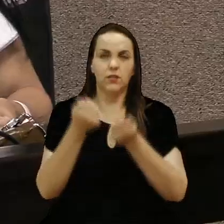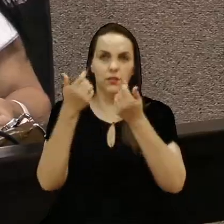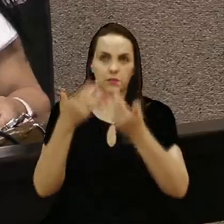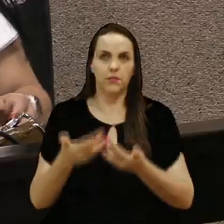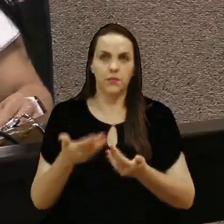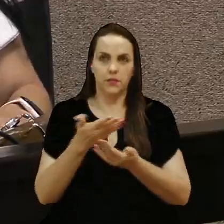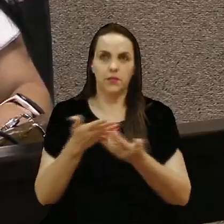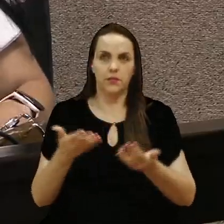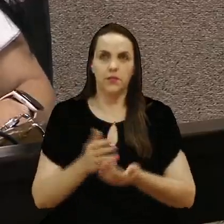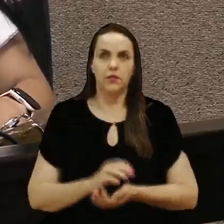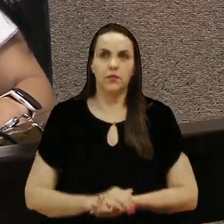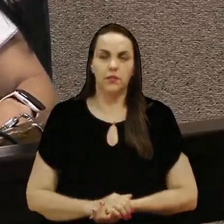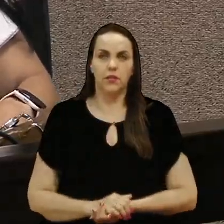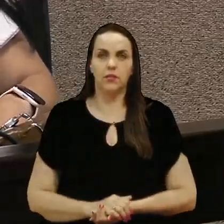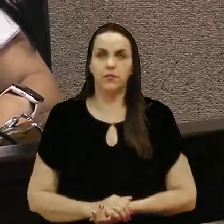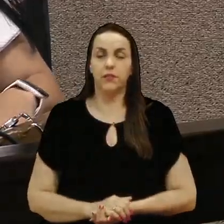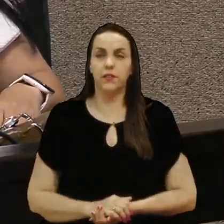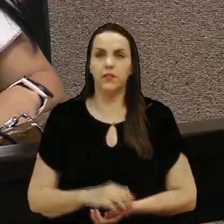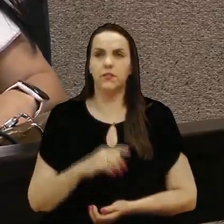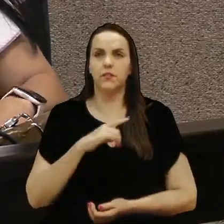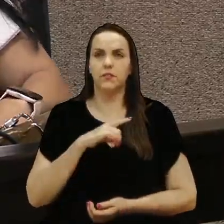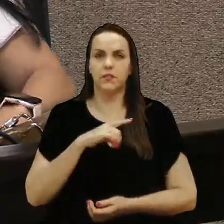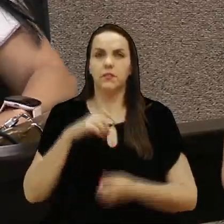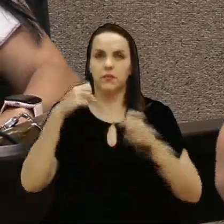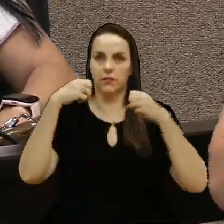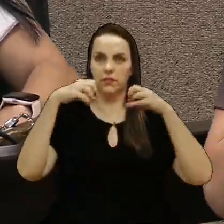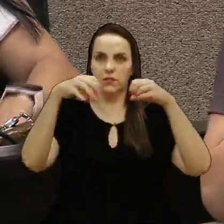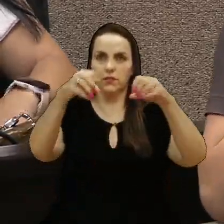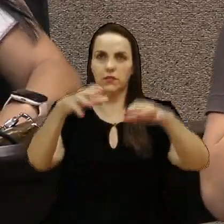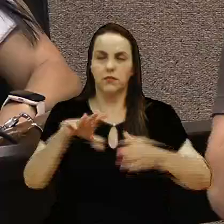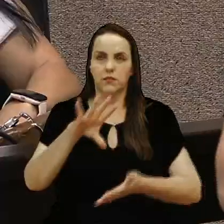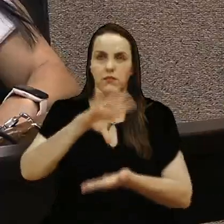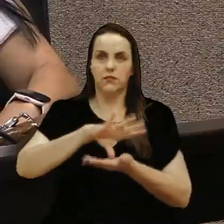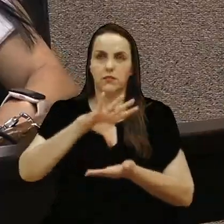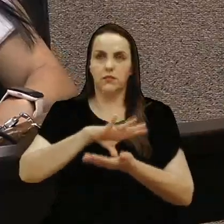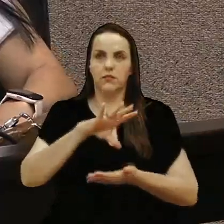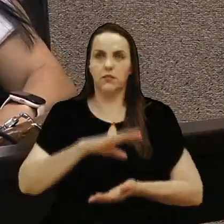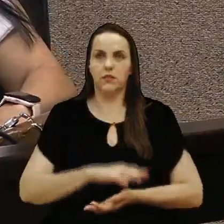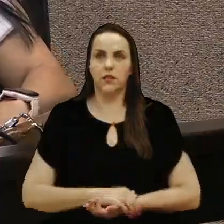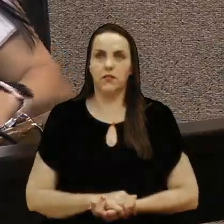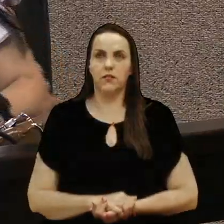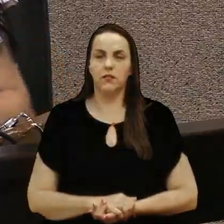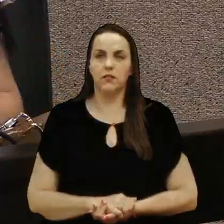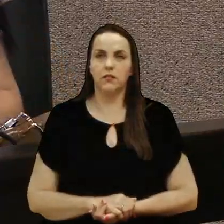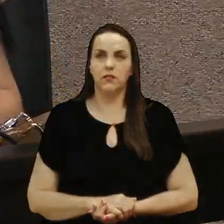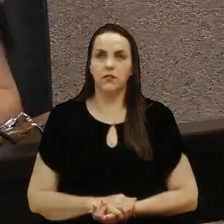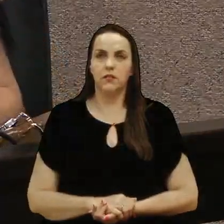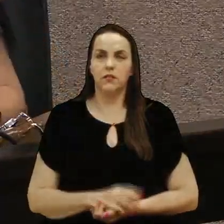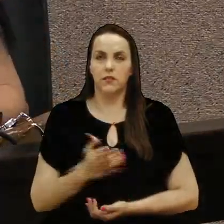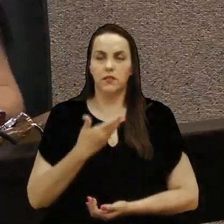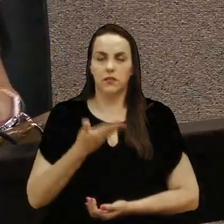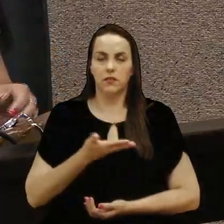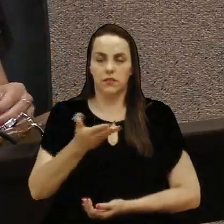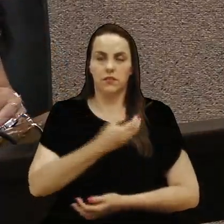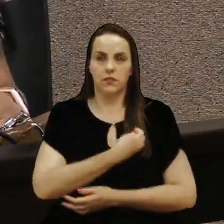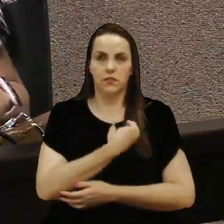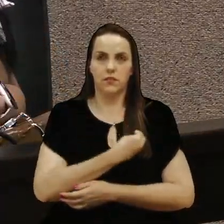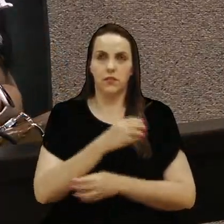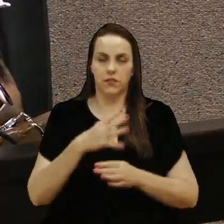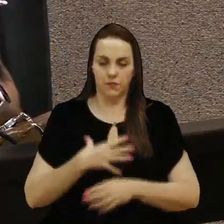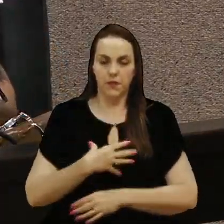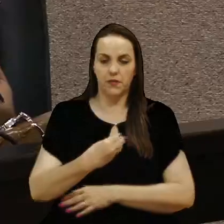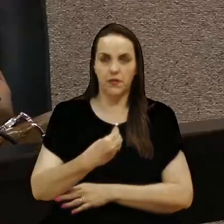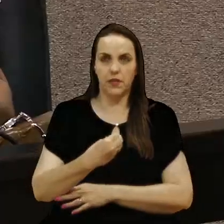considerações sobre a questão da iluminação na praça. Eu estive lá com a minha filha, né, com a Yasmin, e